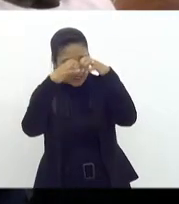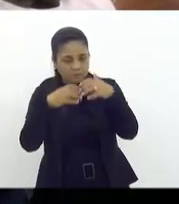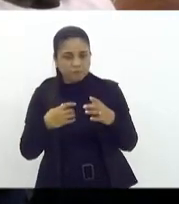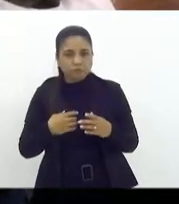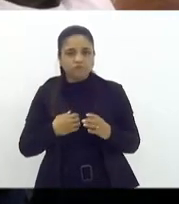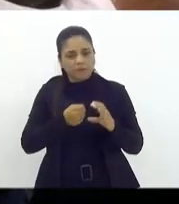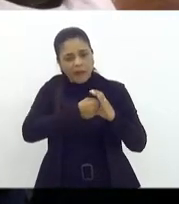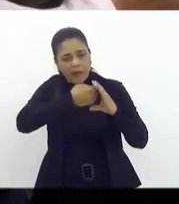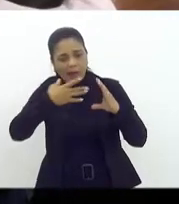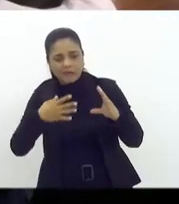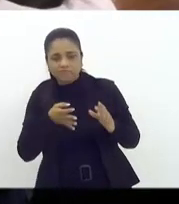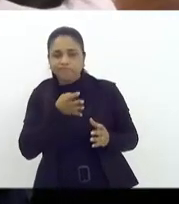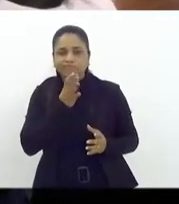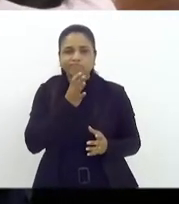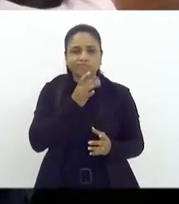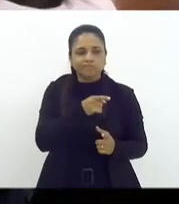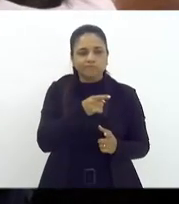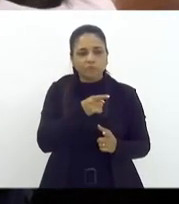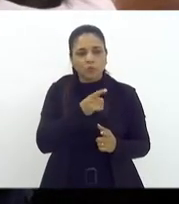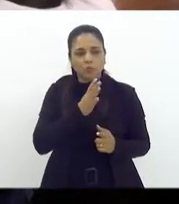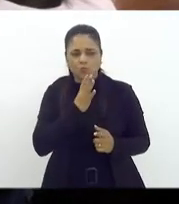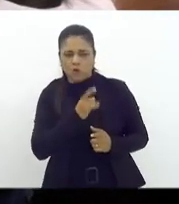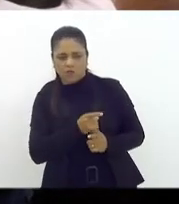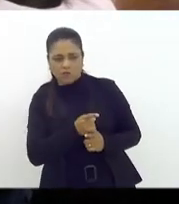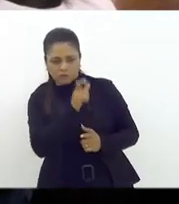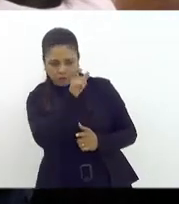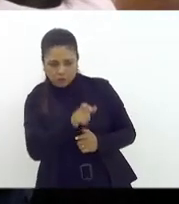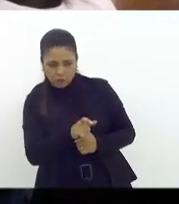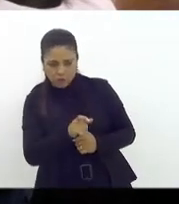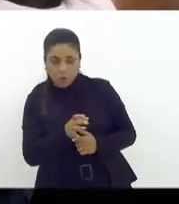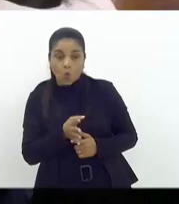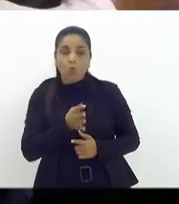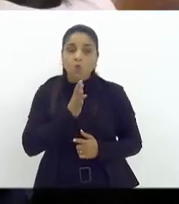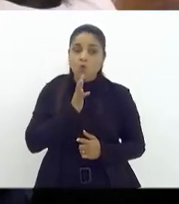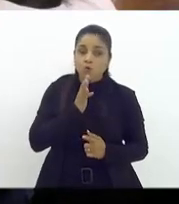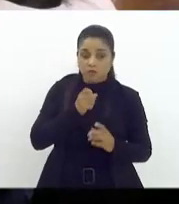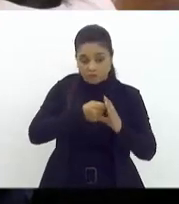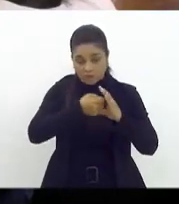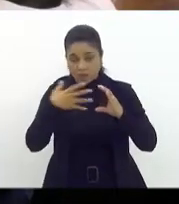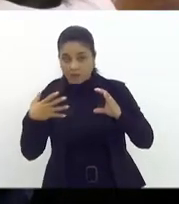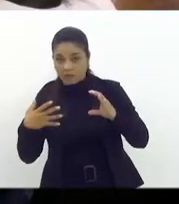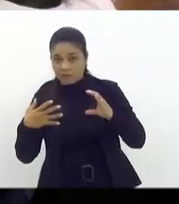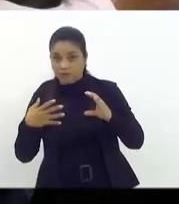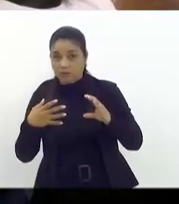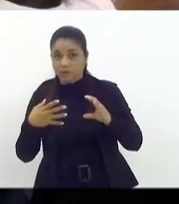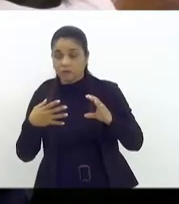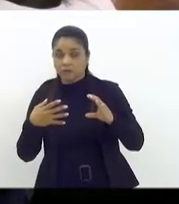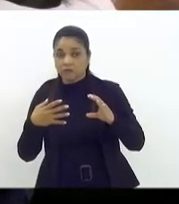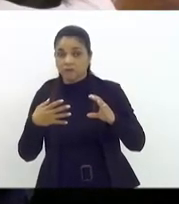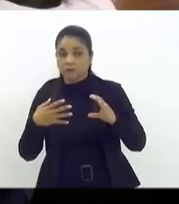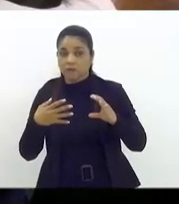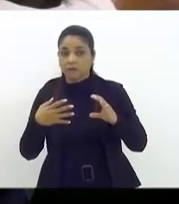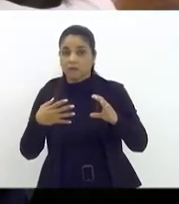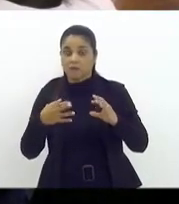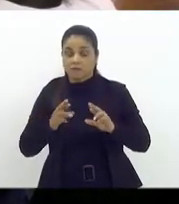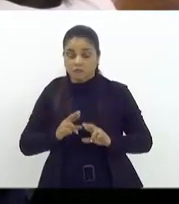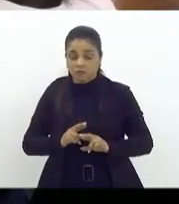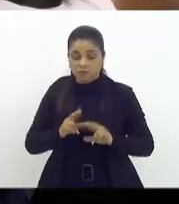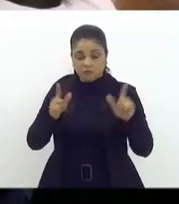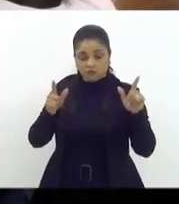características de uma pessoa que eu não conheço características específicas de uma pessoa que eu não conheço